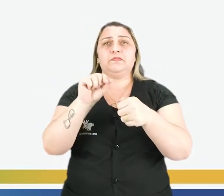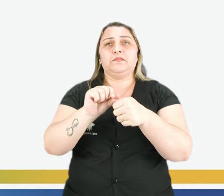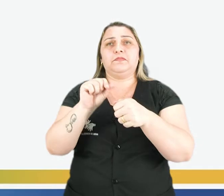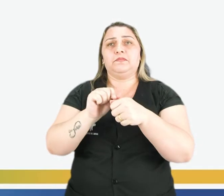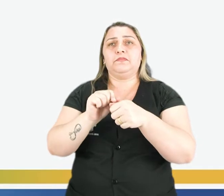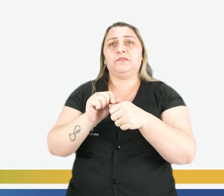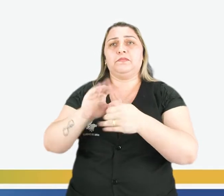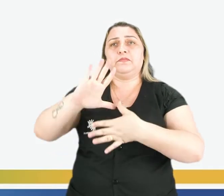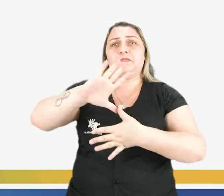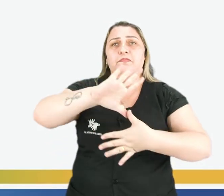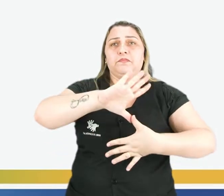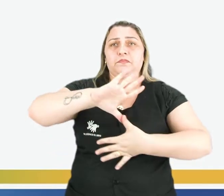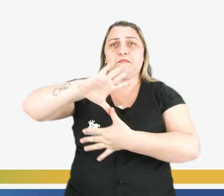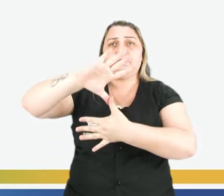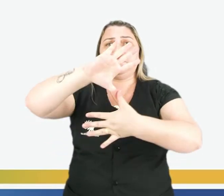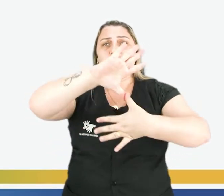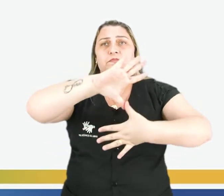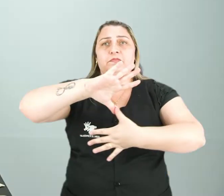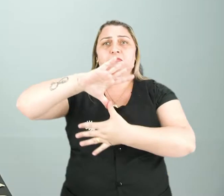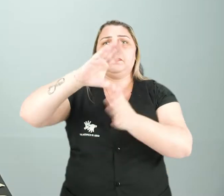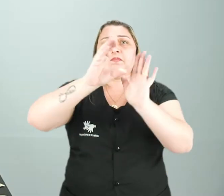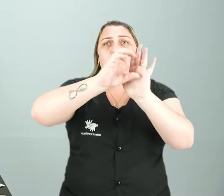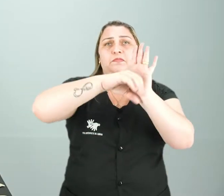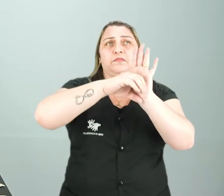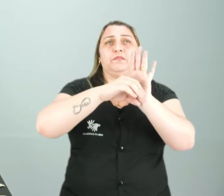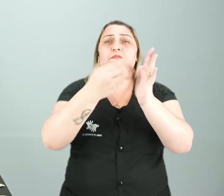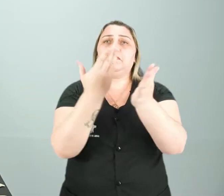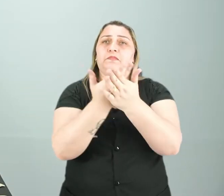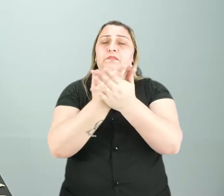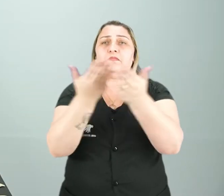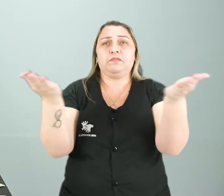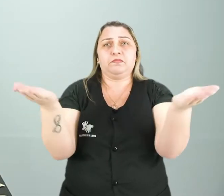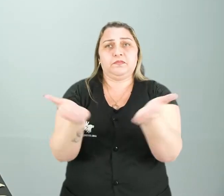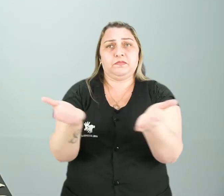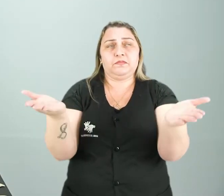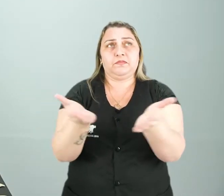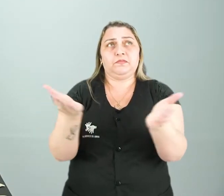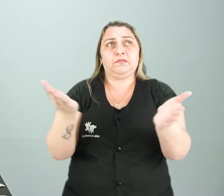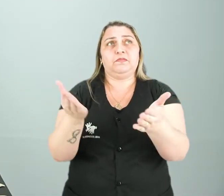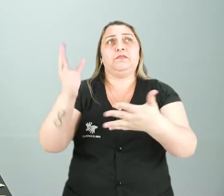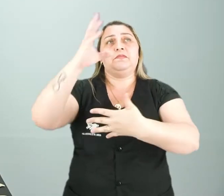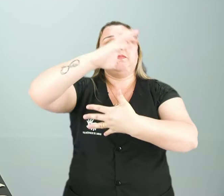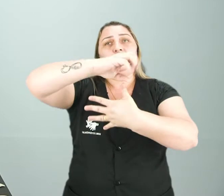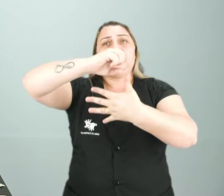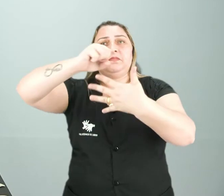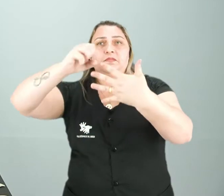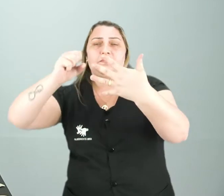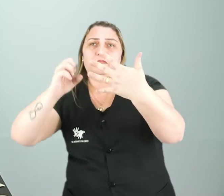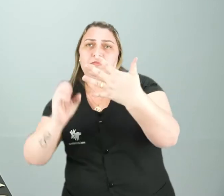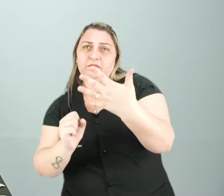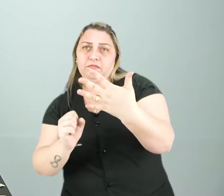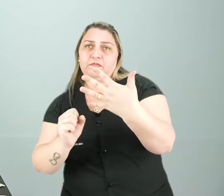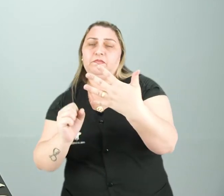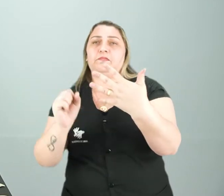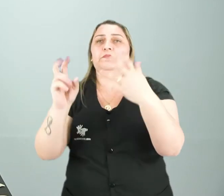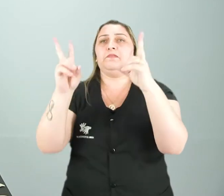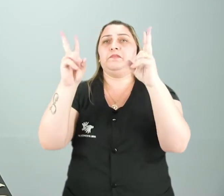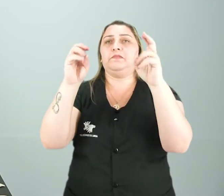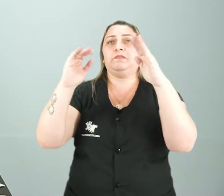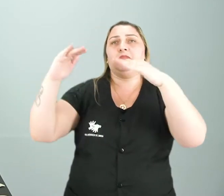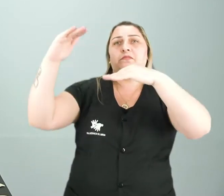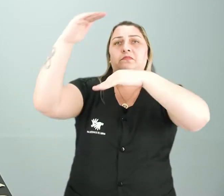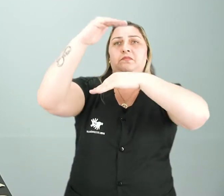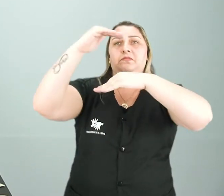mapa conceitual do que estudamos hoje, tá? Sobre cadeia alimentar. Então, o título está aqui em